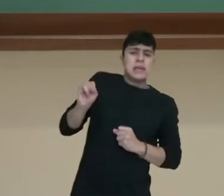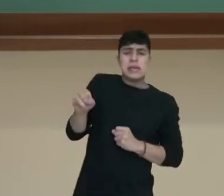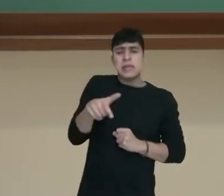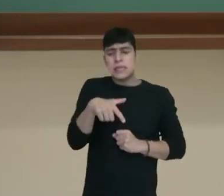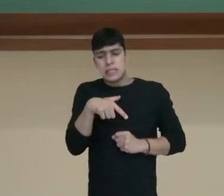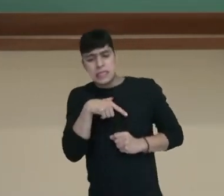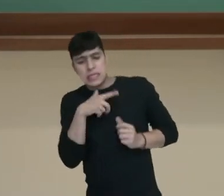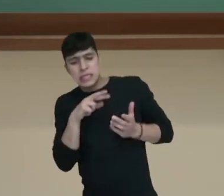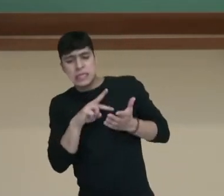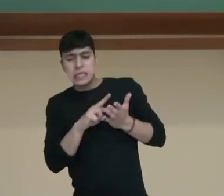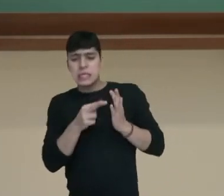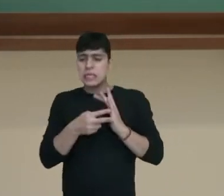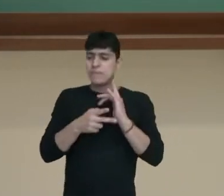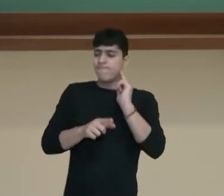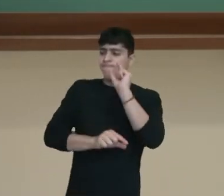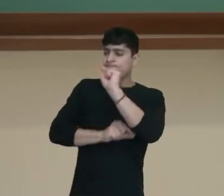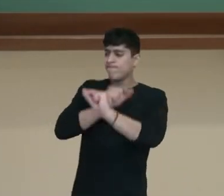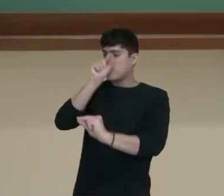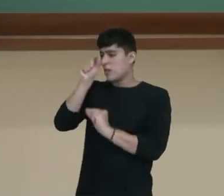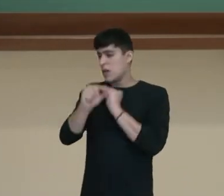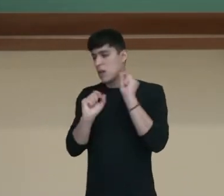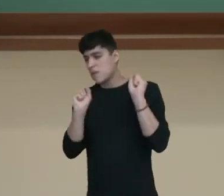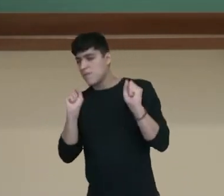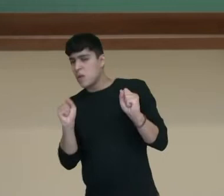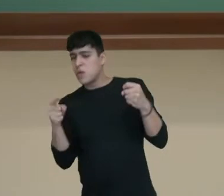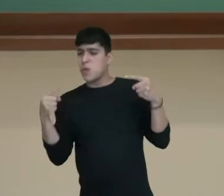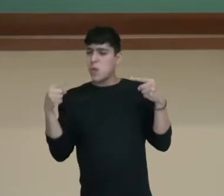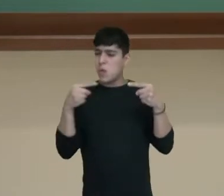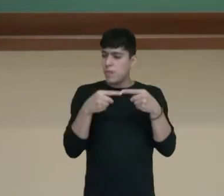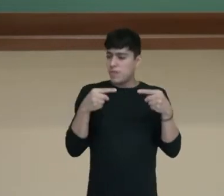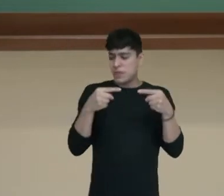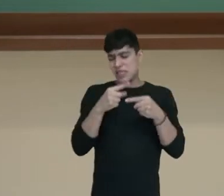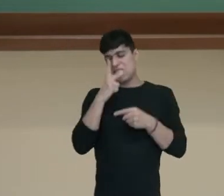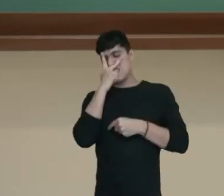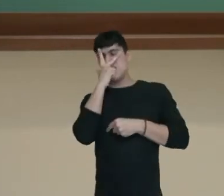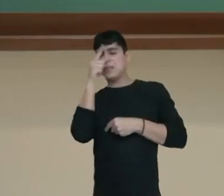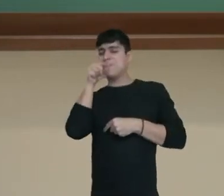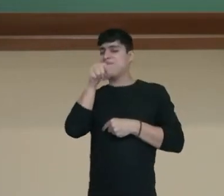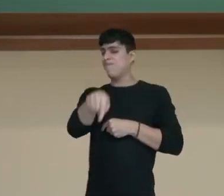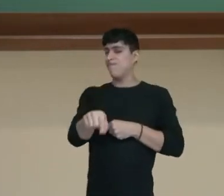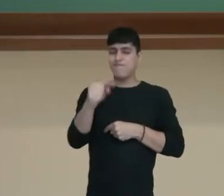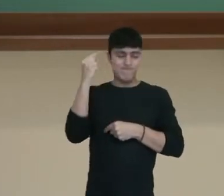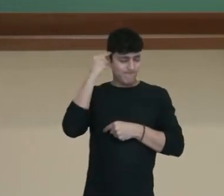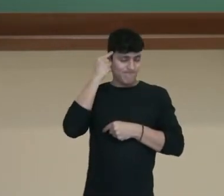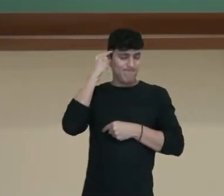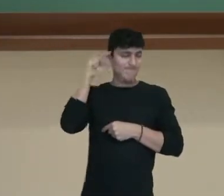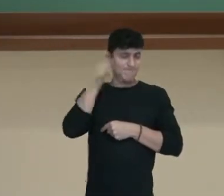que é um espaço para que todo mundo possa conviver, vamos pensar sobre isso.